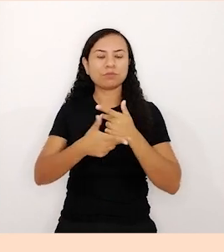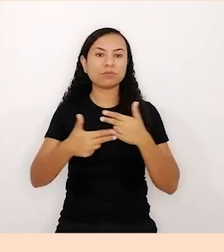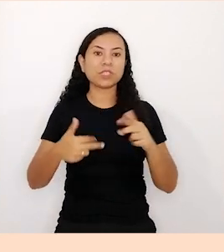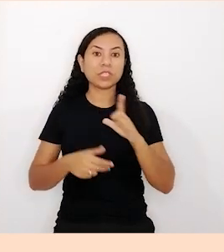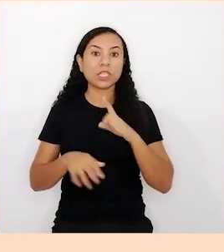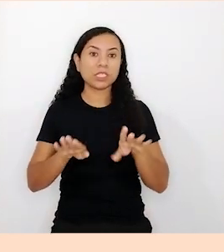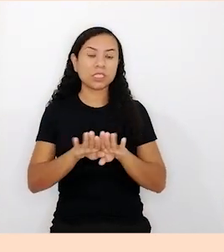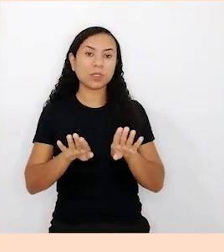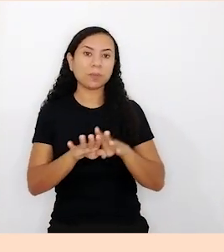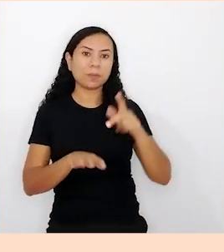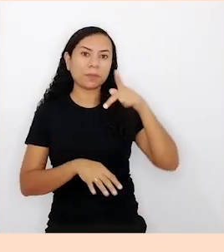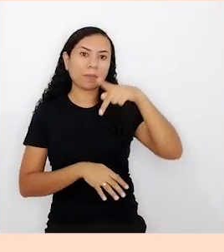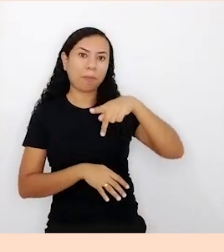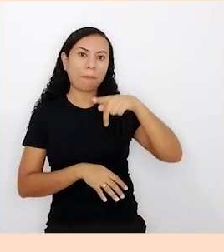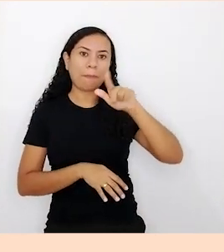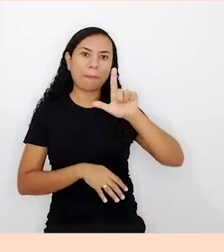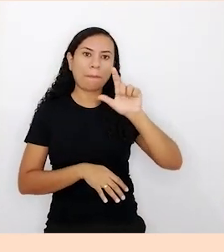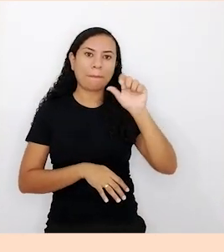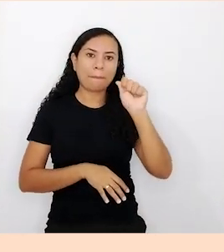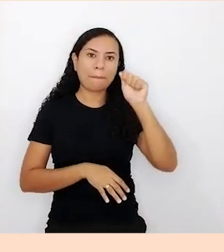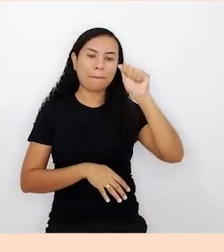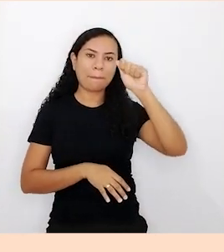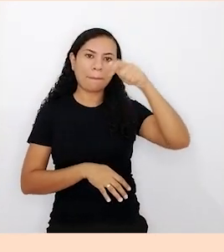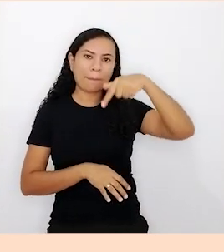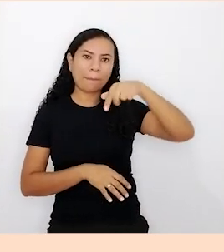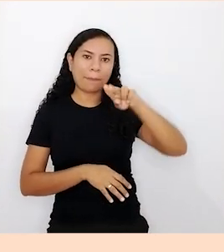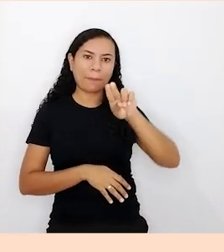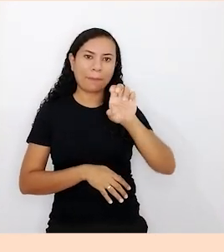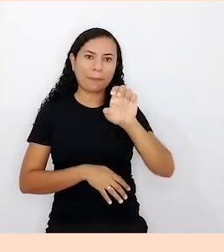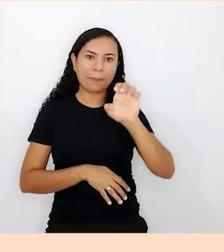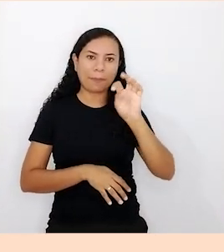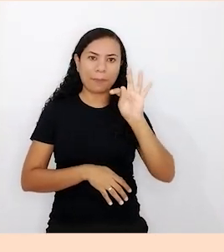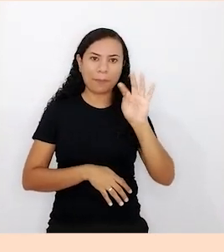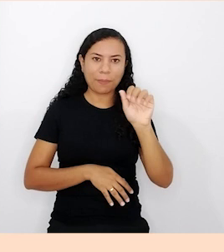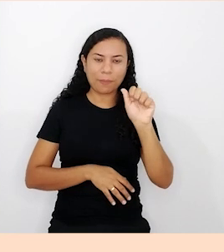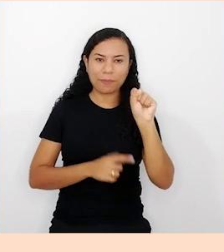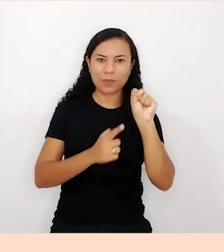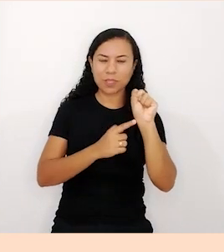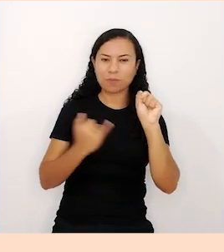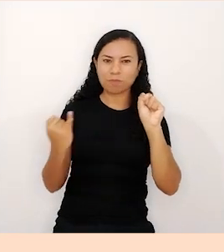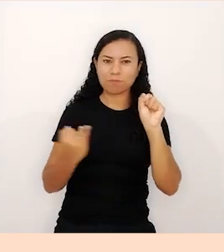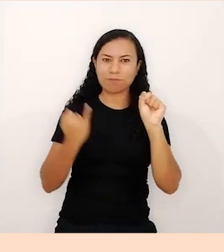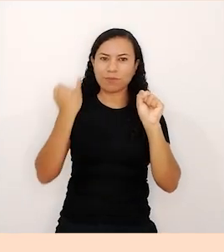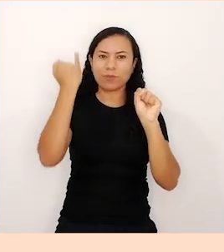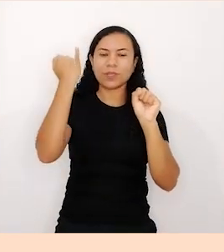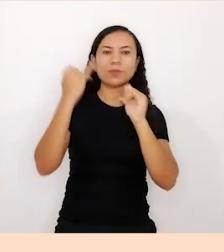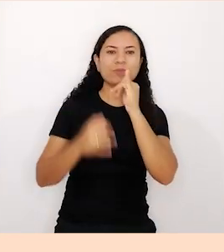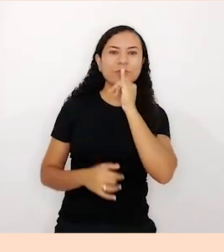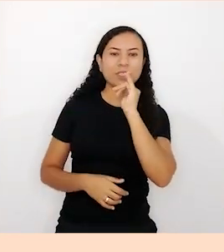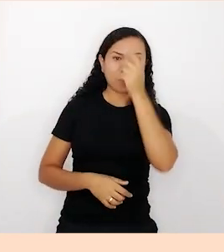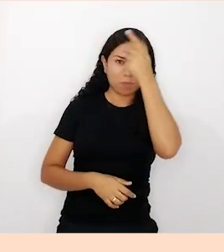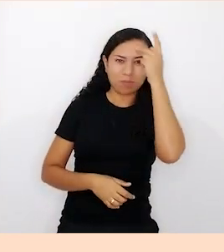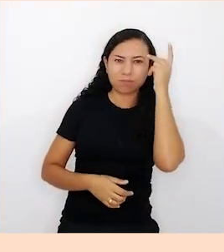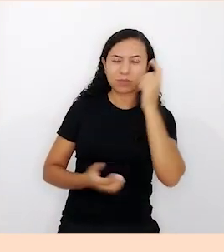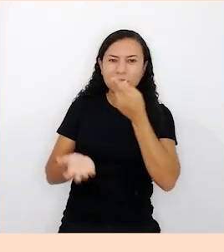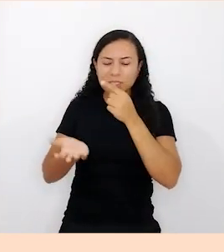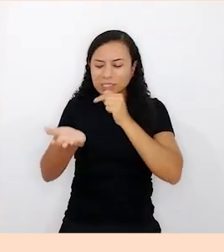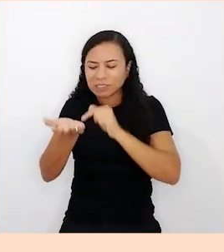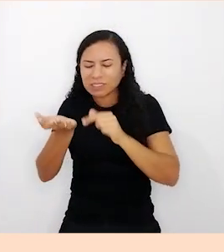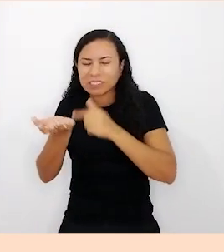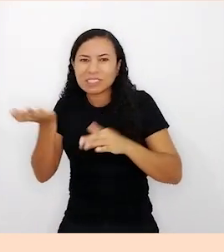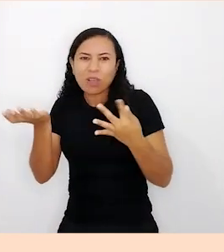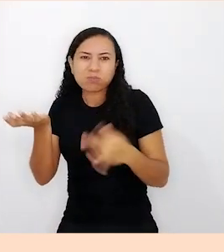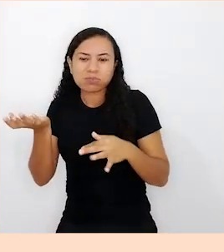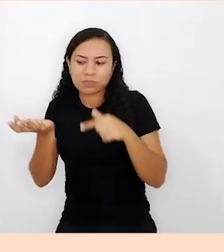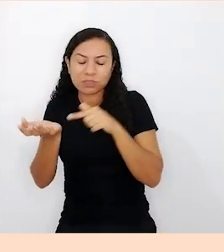pela cicatrização. Quando nós nos cortamos, as plaquetas vão até esse corte e fazem uma espécie